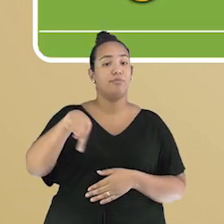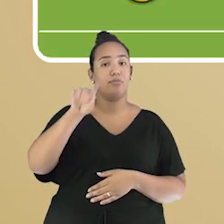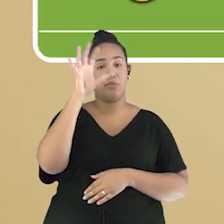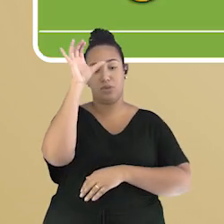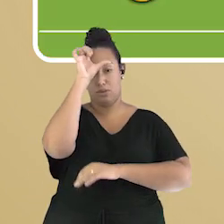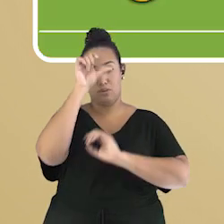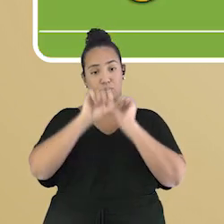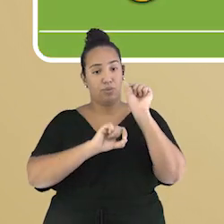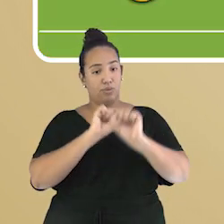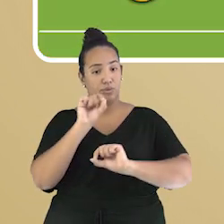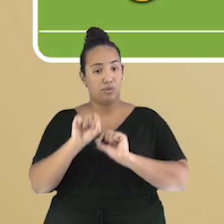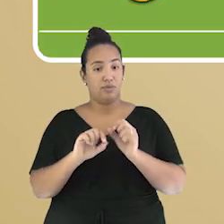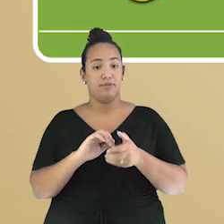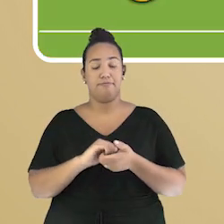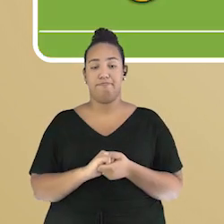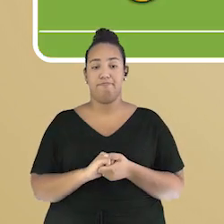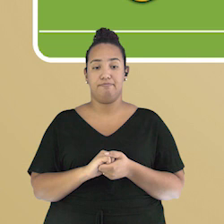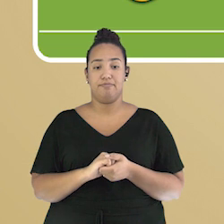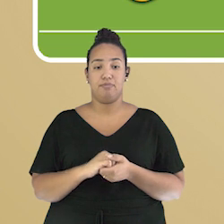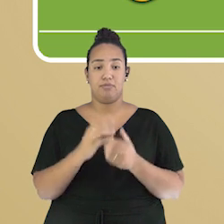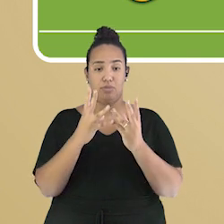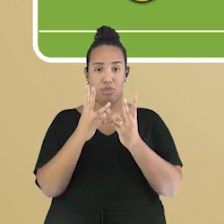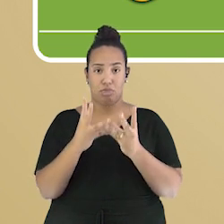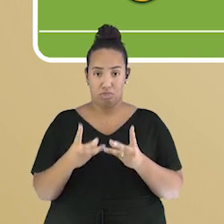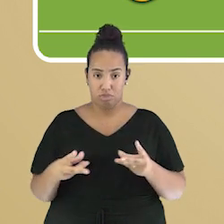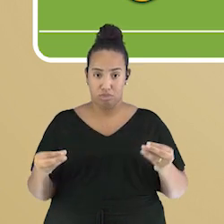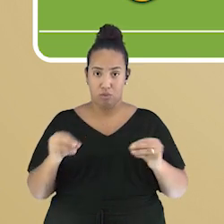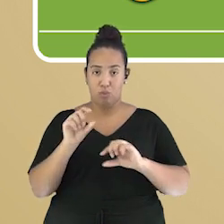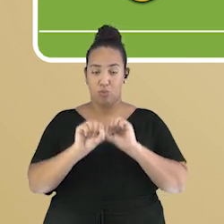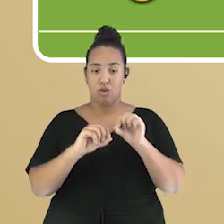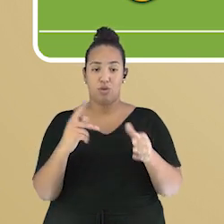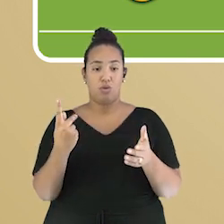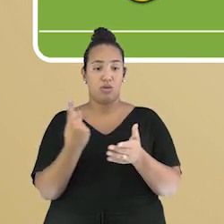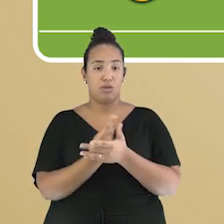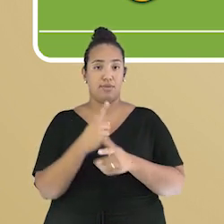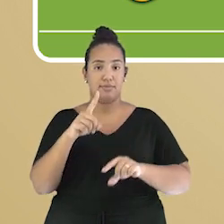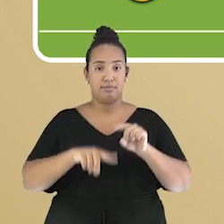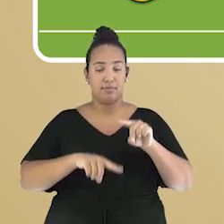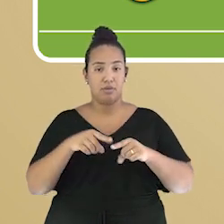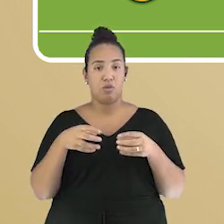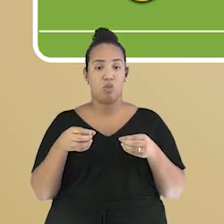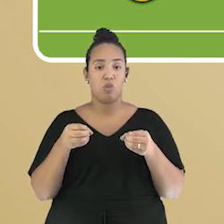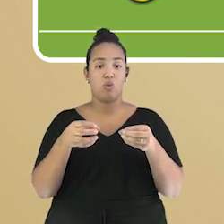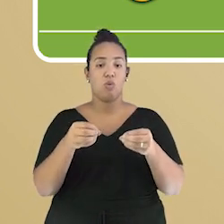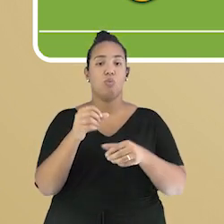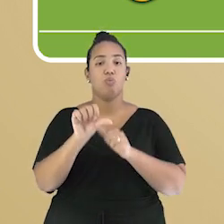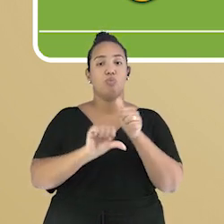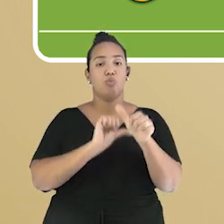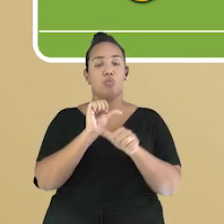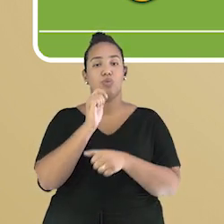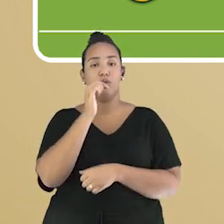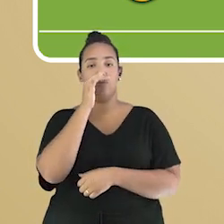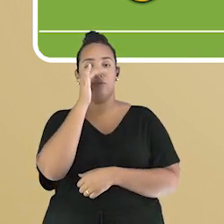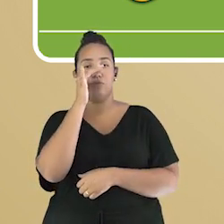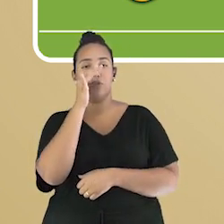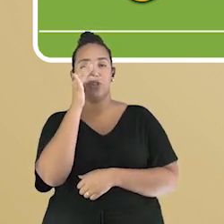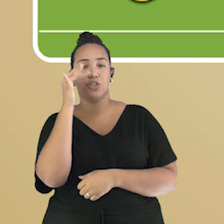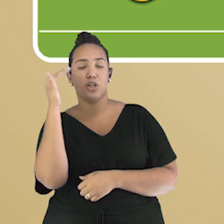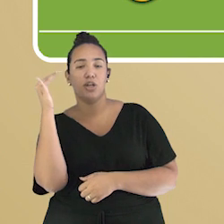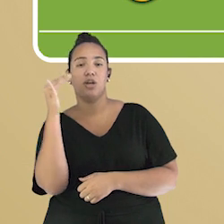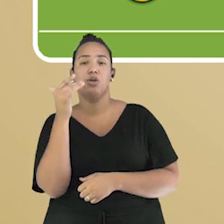que, por meio da decomposição, a matéria orgânica muda sua aparência, o gosto e o cheiro.